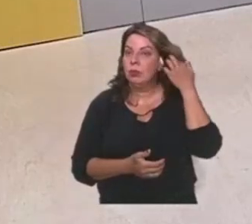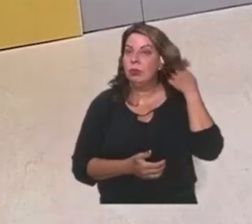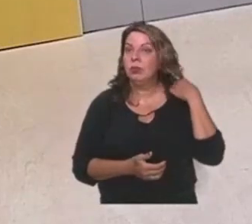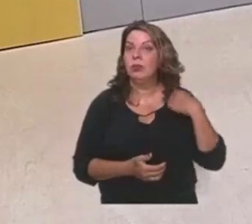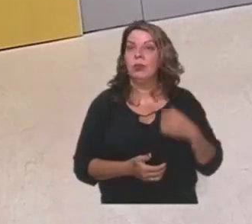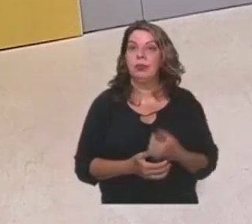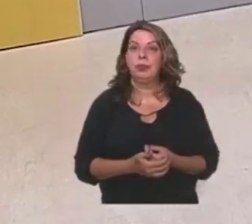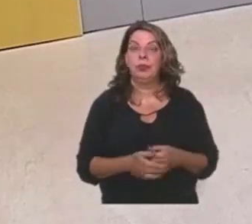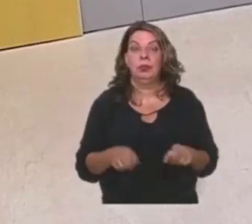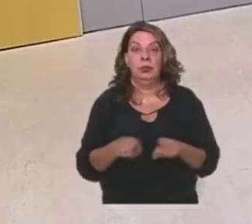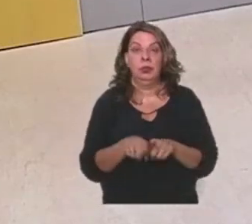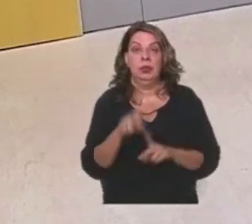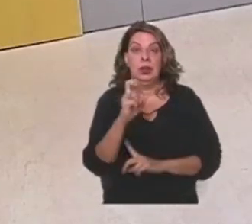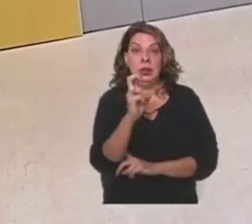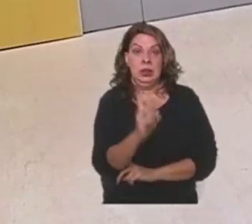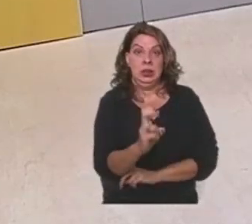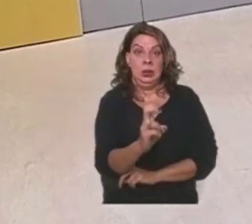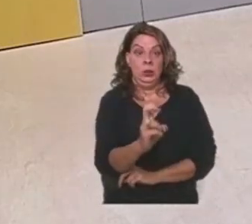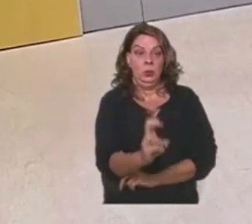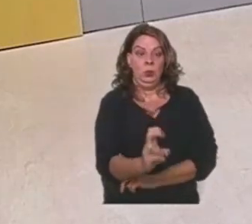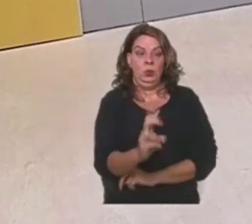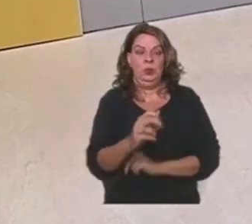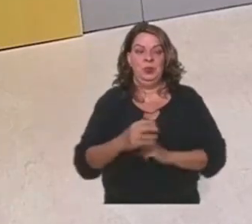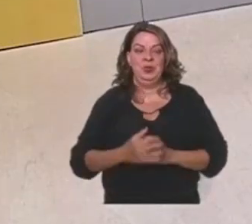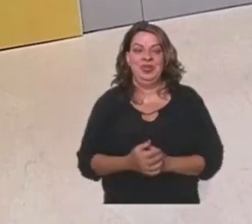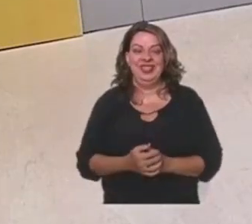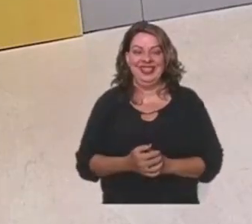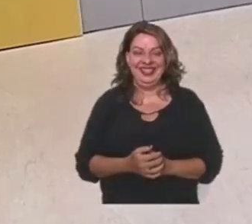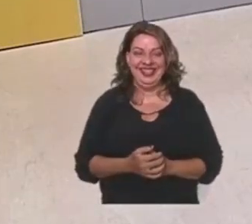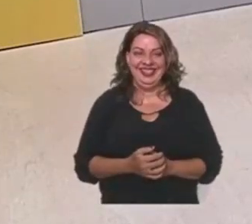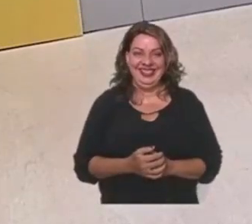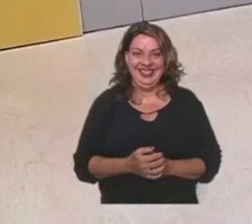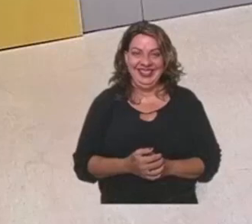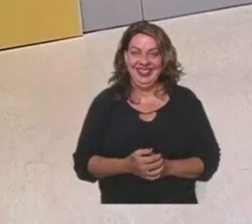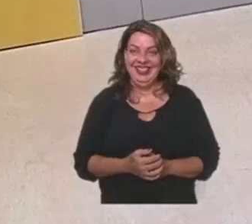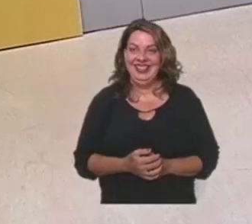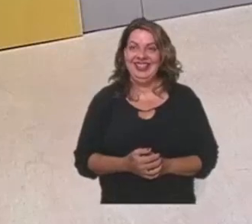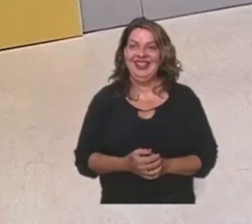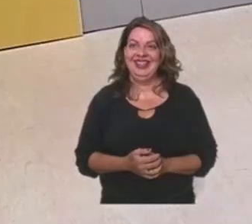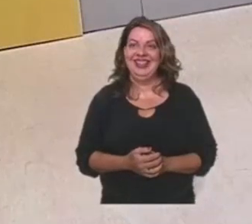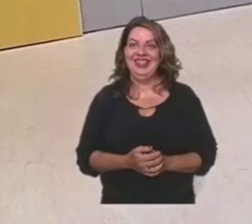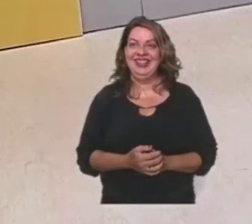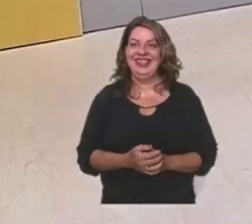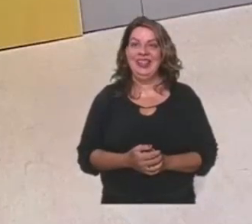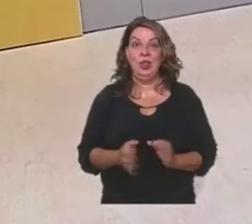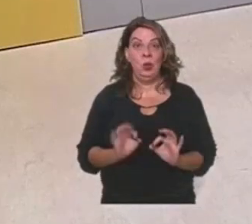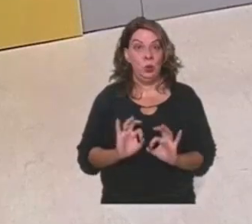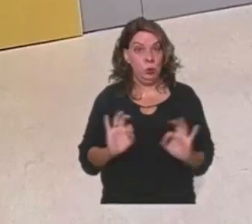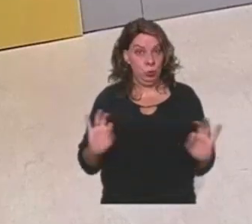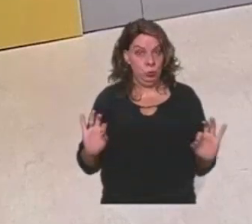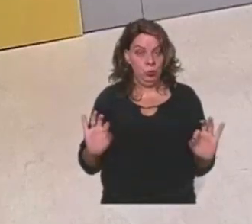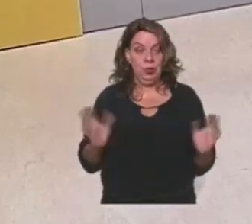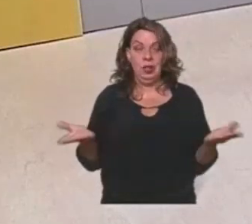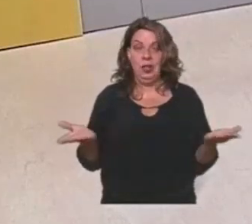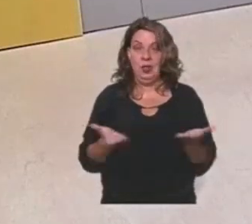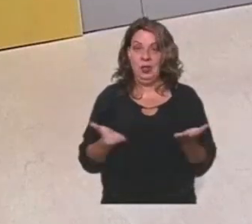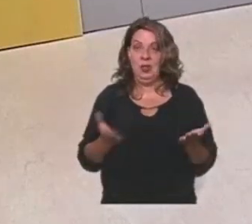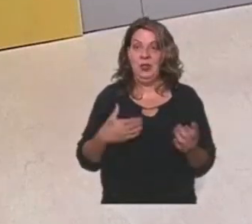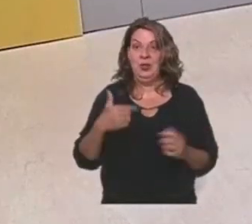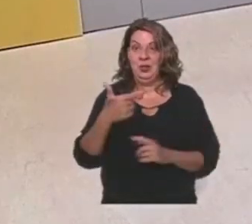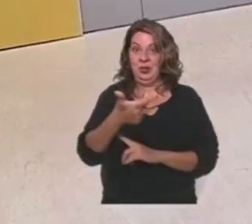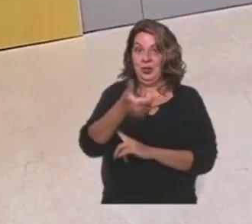na sequência já tem o número 5, 5, 5. Já marcou? Ótimo. Passa a caneta